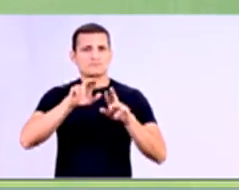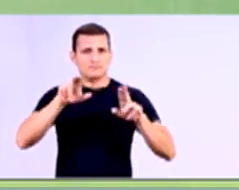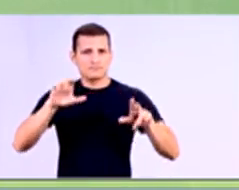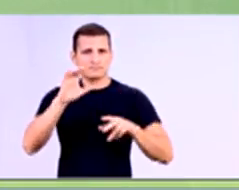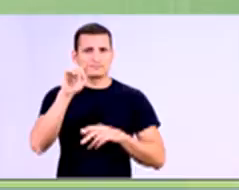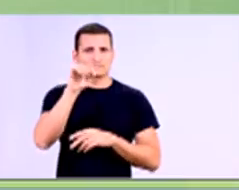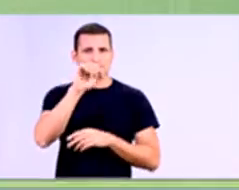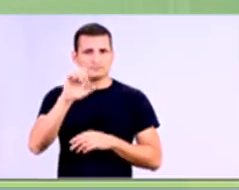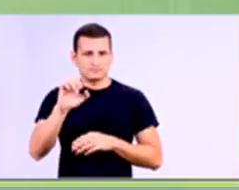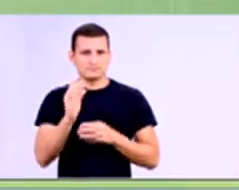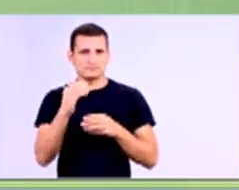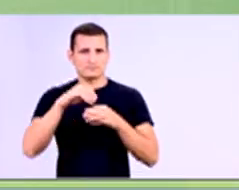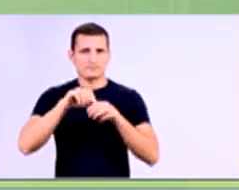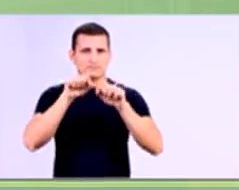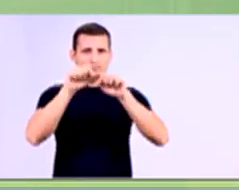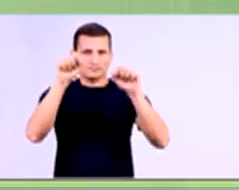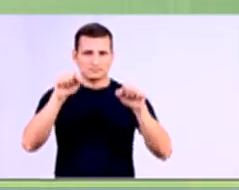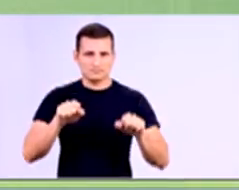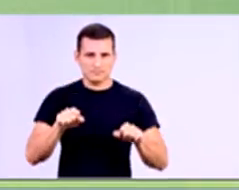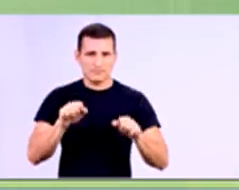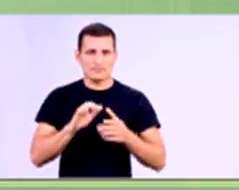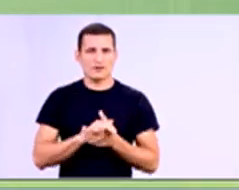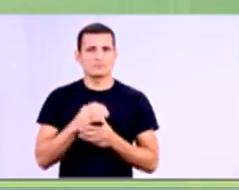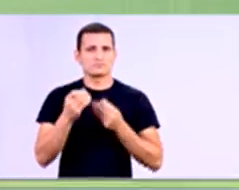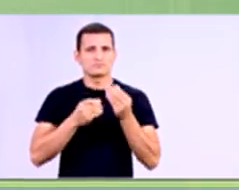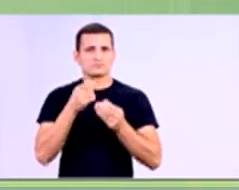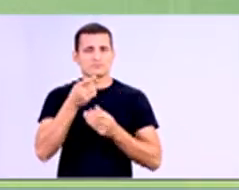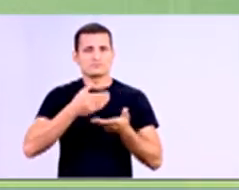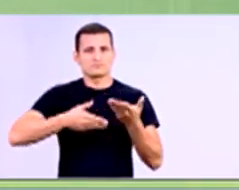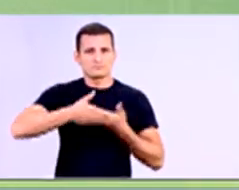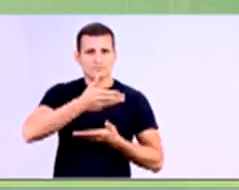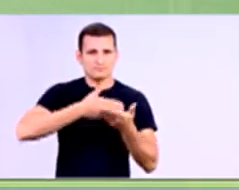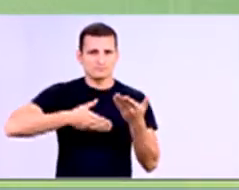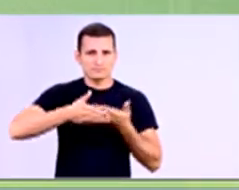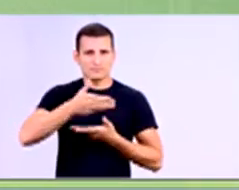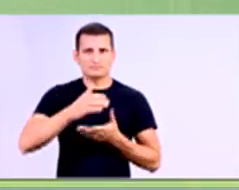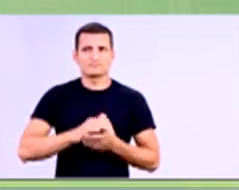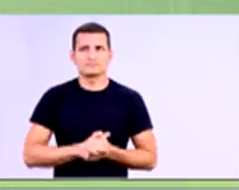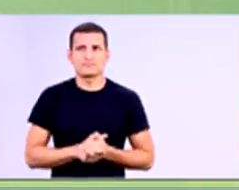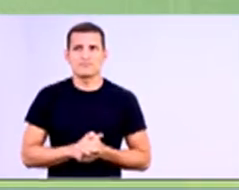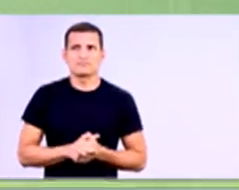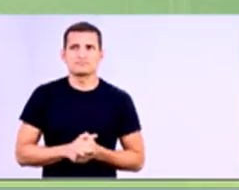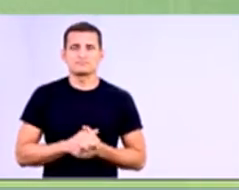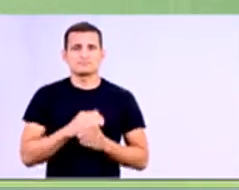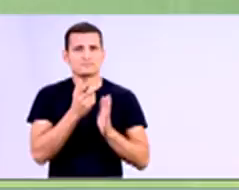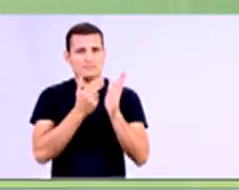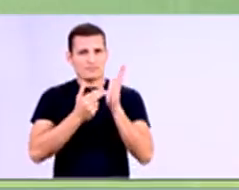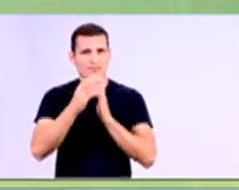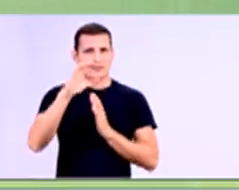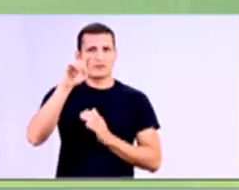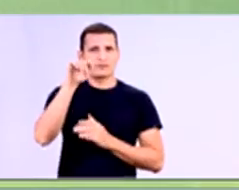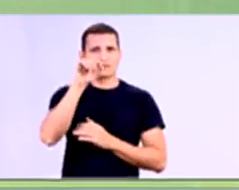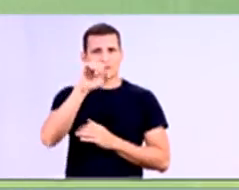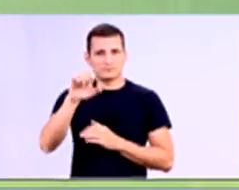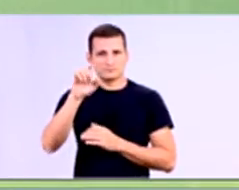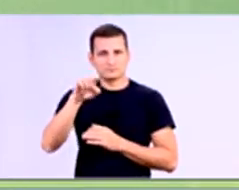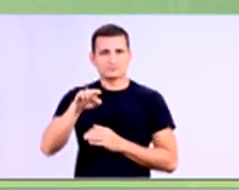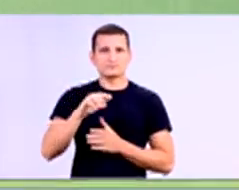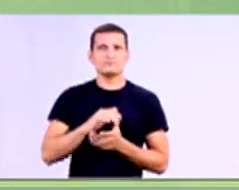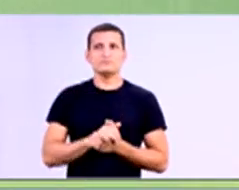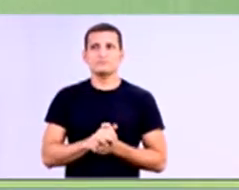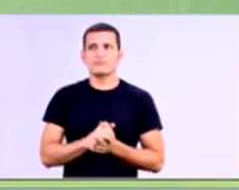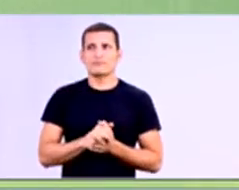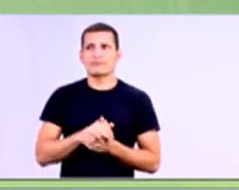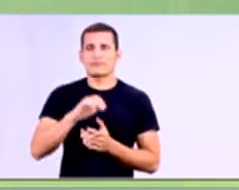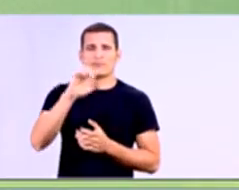que fazem parte de um sistema e como elas se relacionam. Os diagramas de classe são chamados de